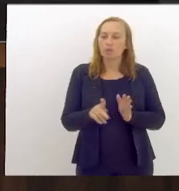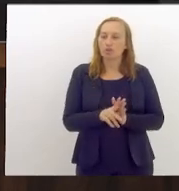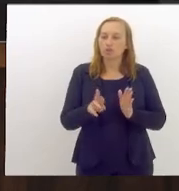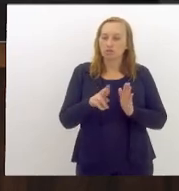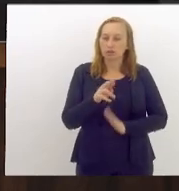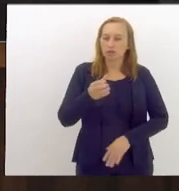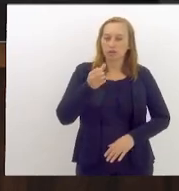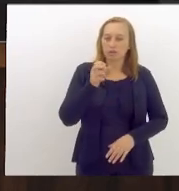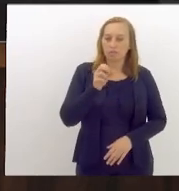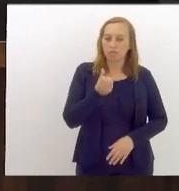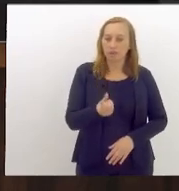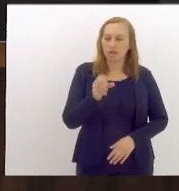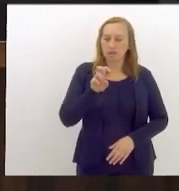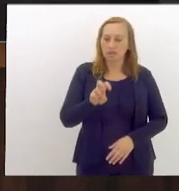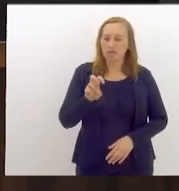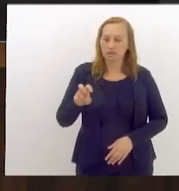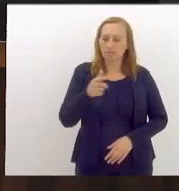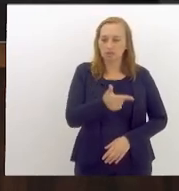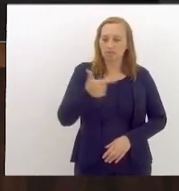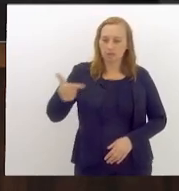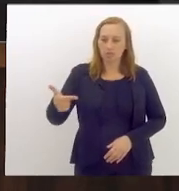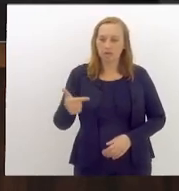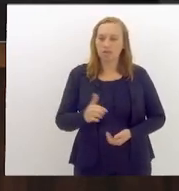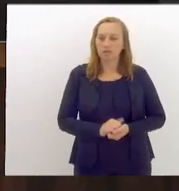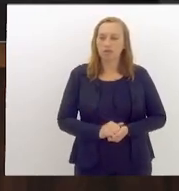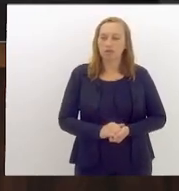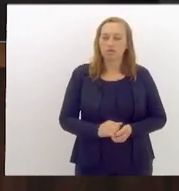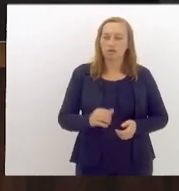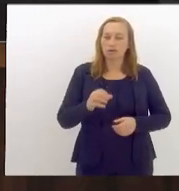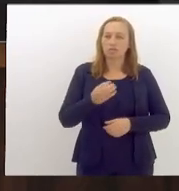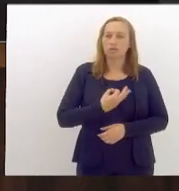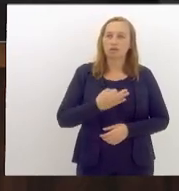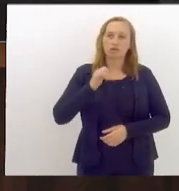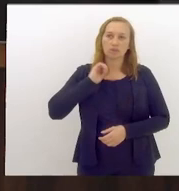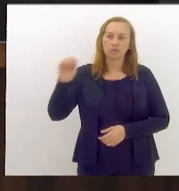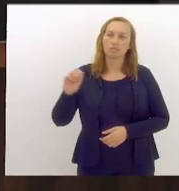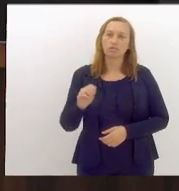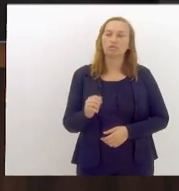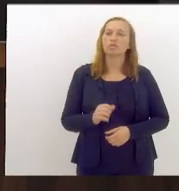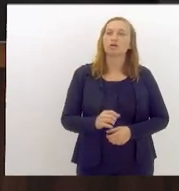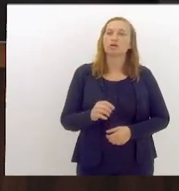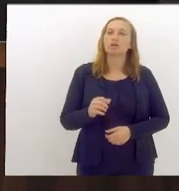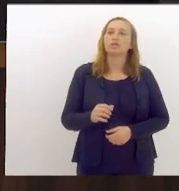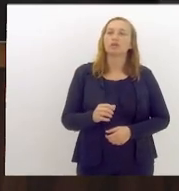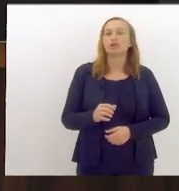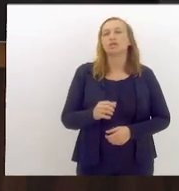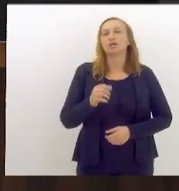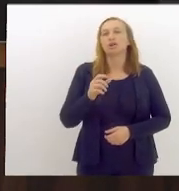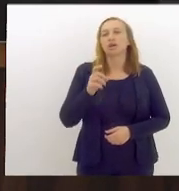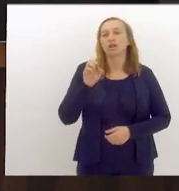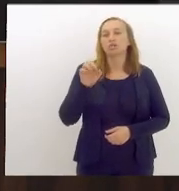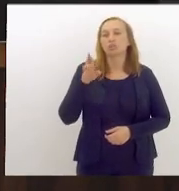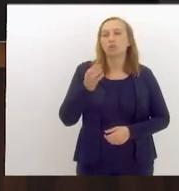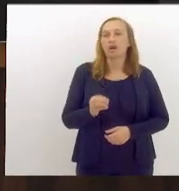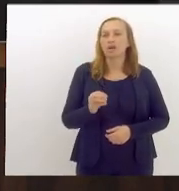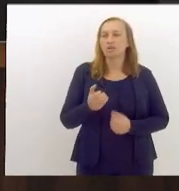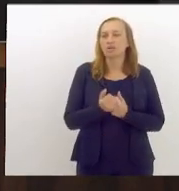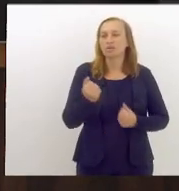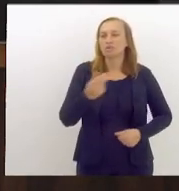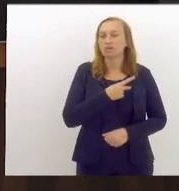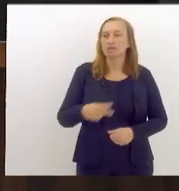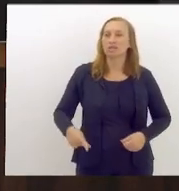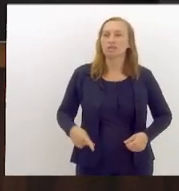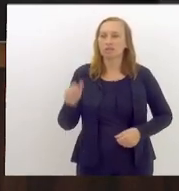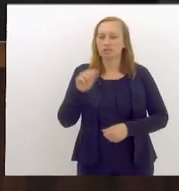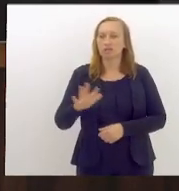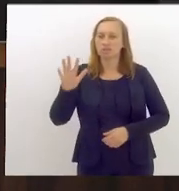655-22 canela consegue do Rio de Janeiro do Senhor Doutor Eduardo Gonçalves de rueda vice-presidente Nacional